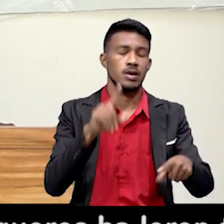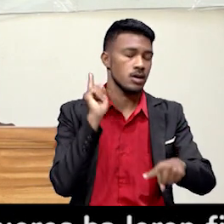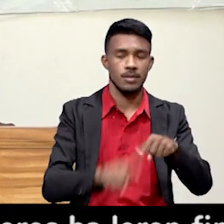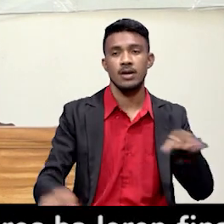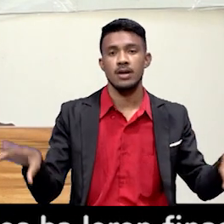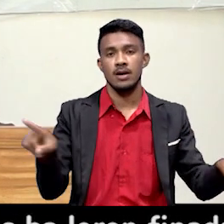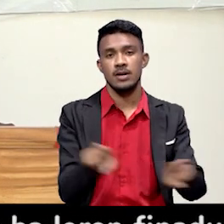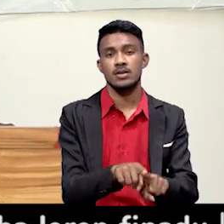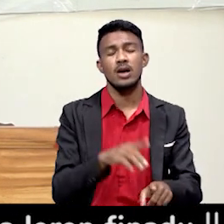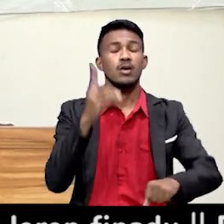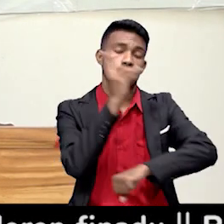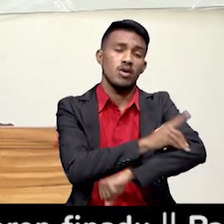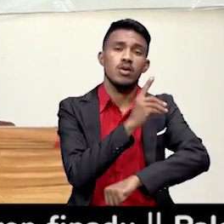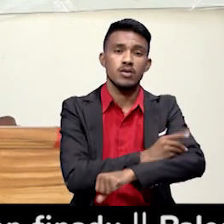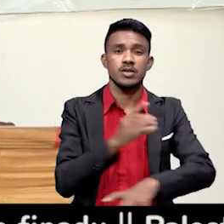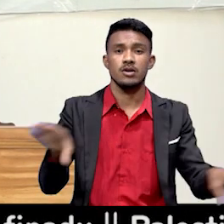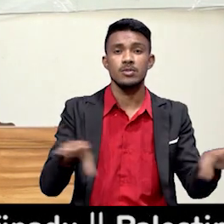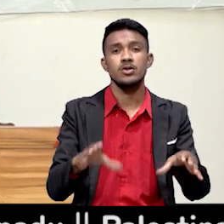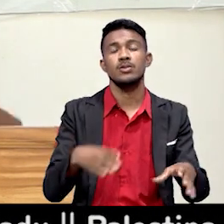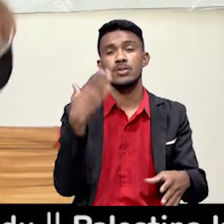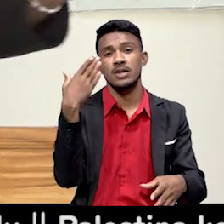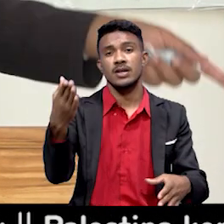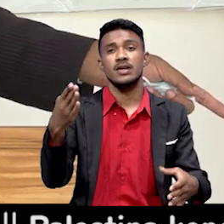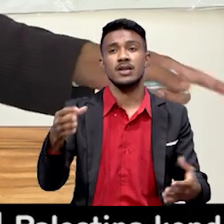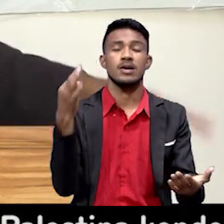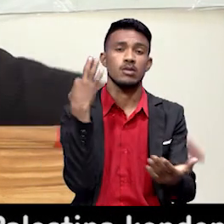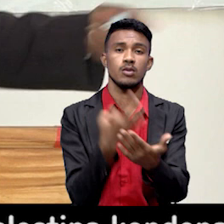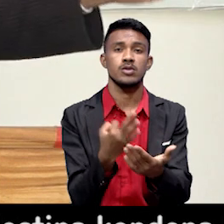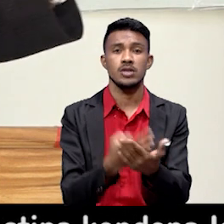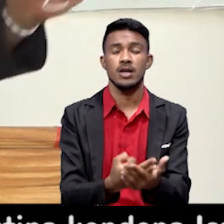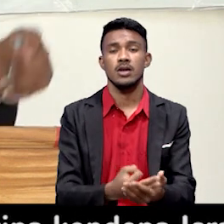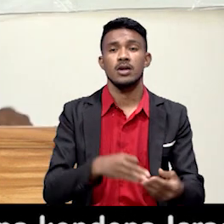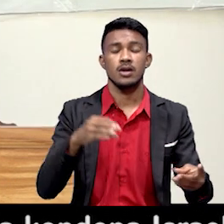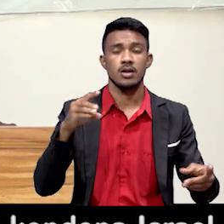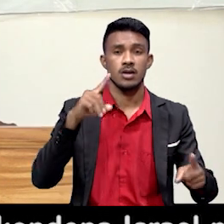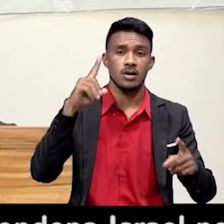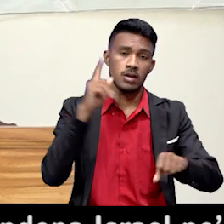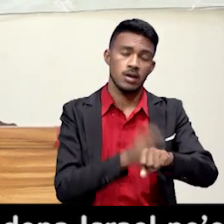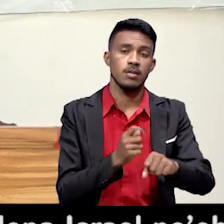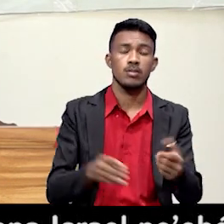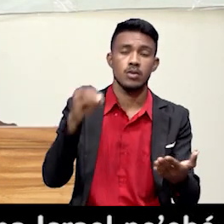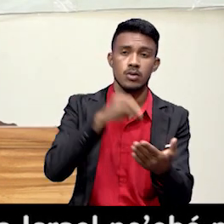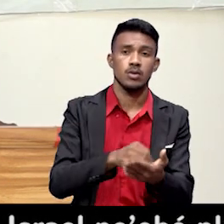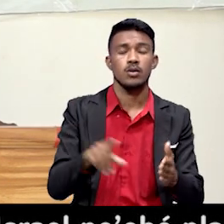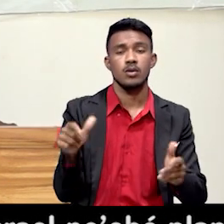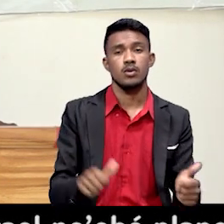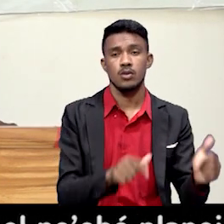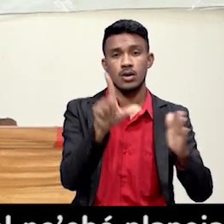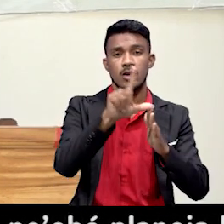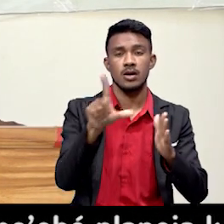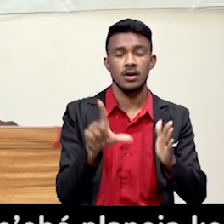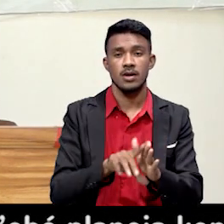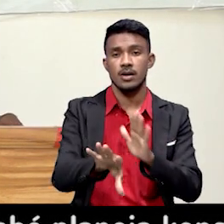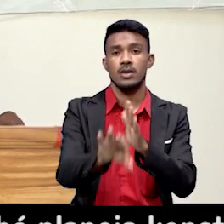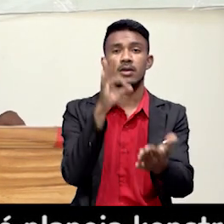loro serviço ne halo cativação ba ne salário e to tempo to o tuir lei ne heta ne ne vetre agora